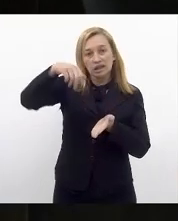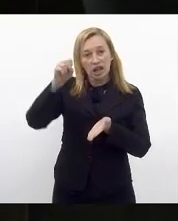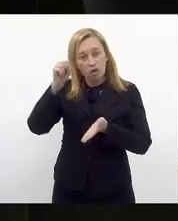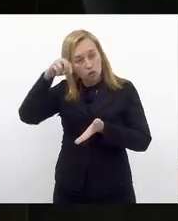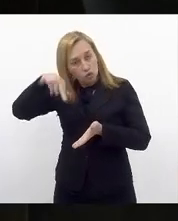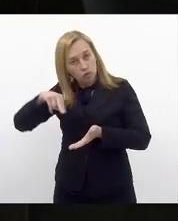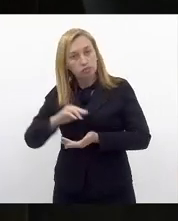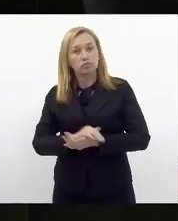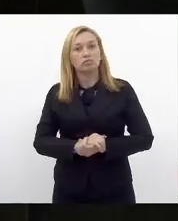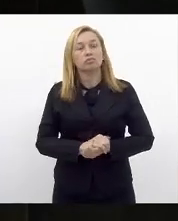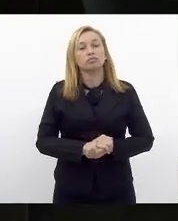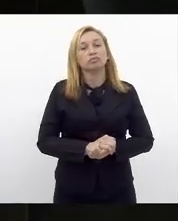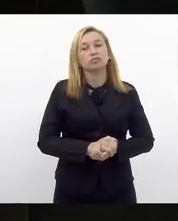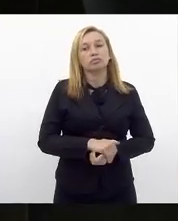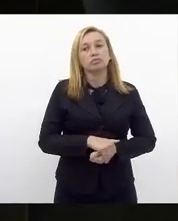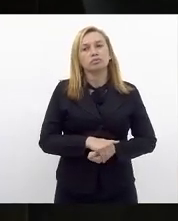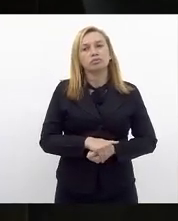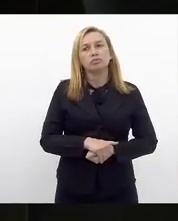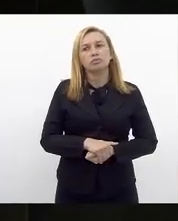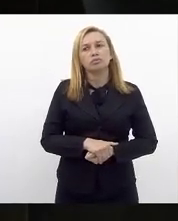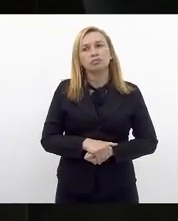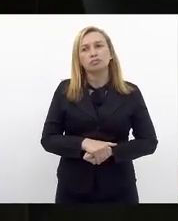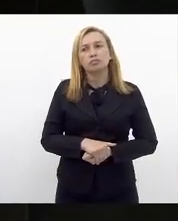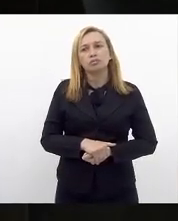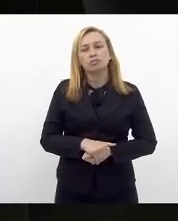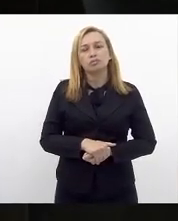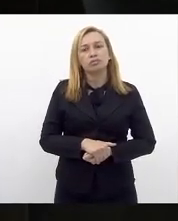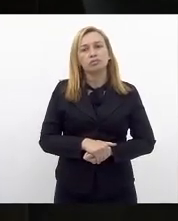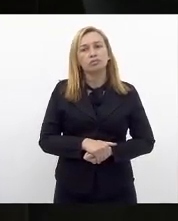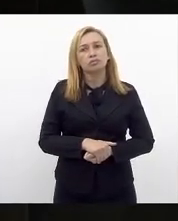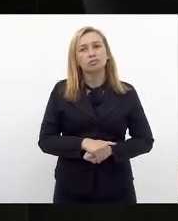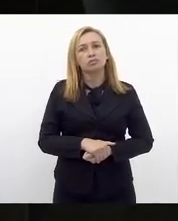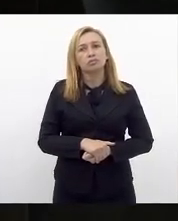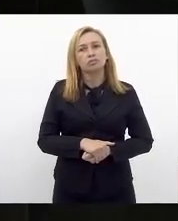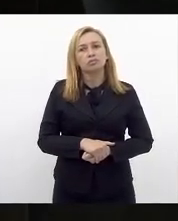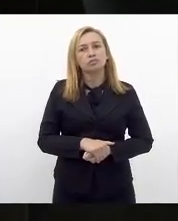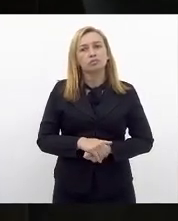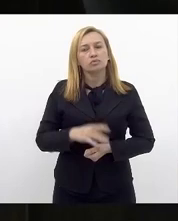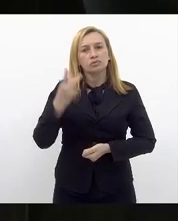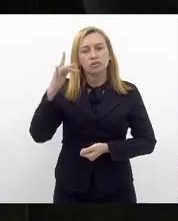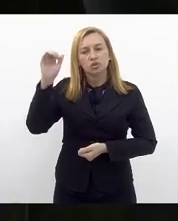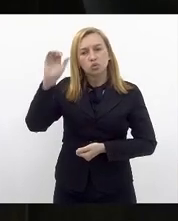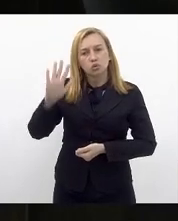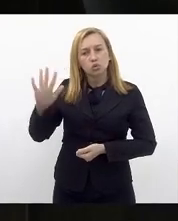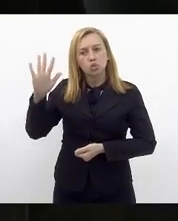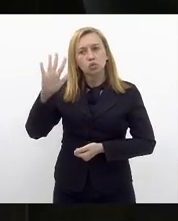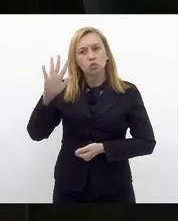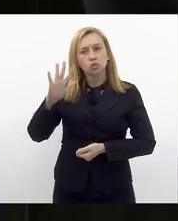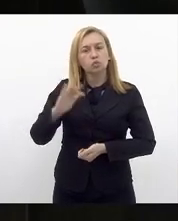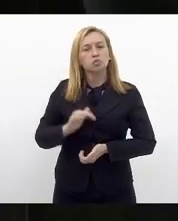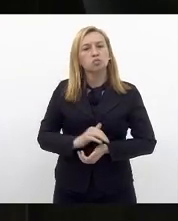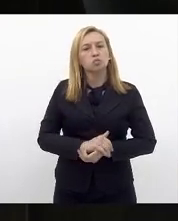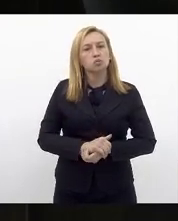Nelson o Rio e o Tesouro Nacional